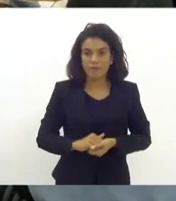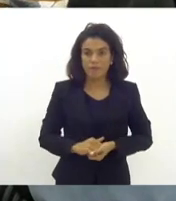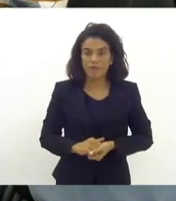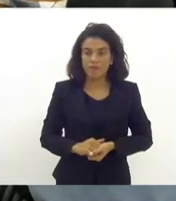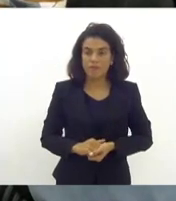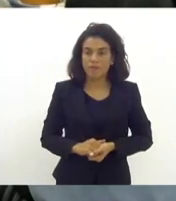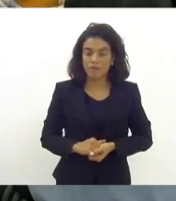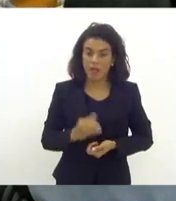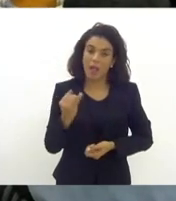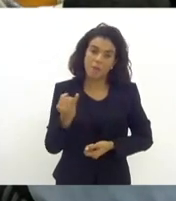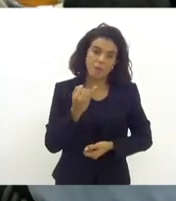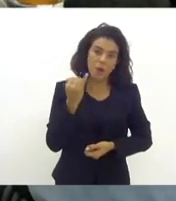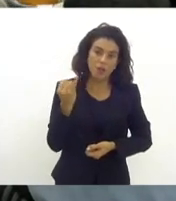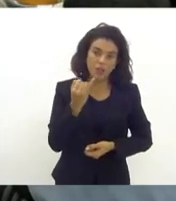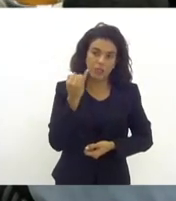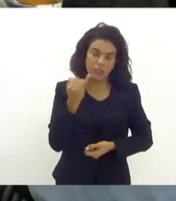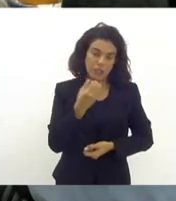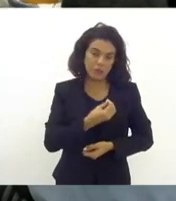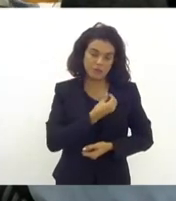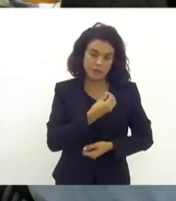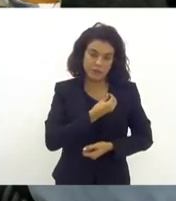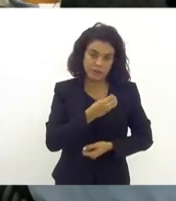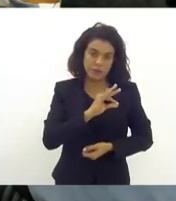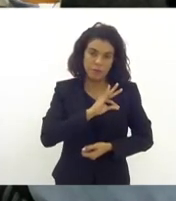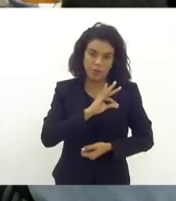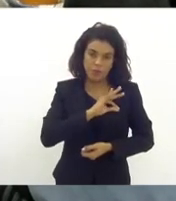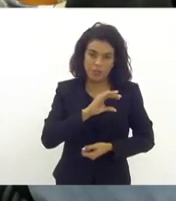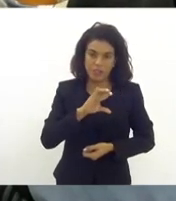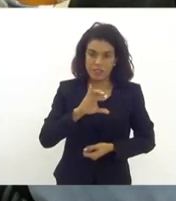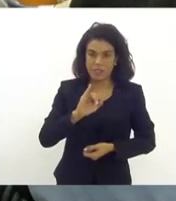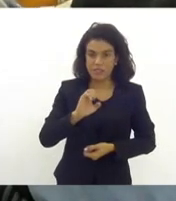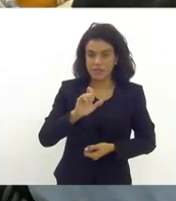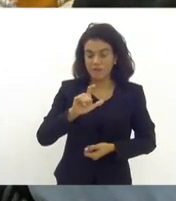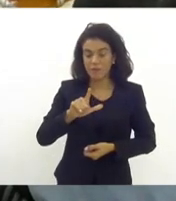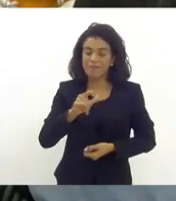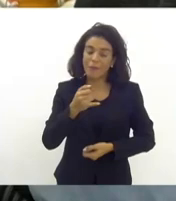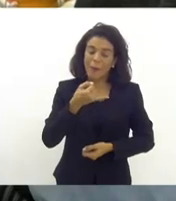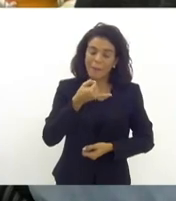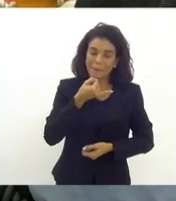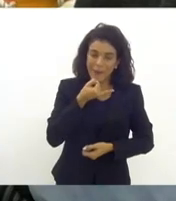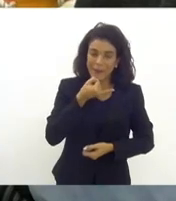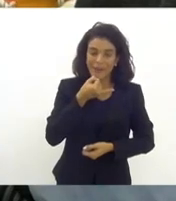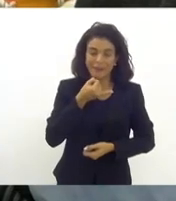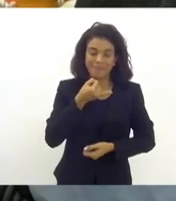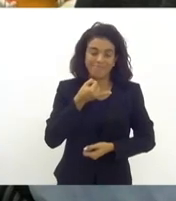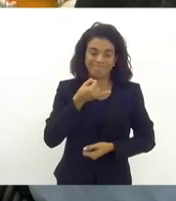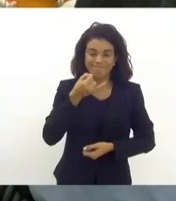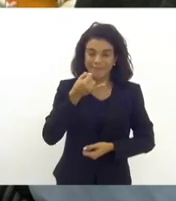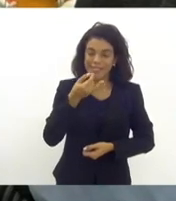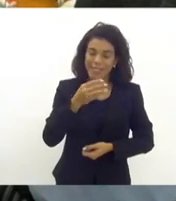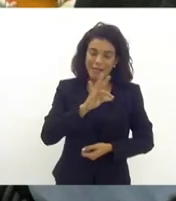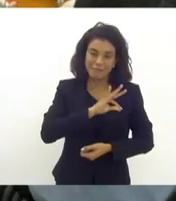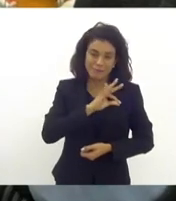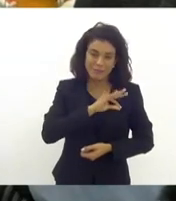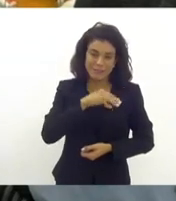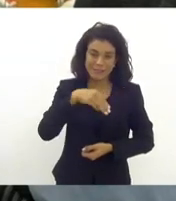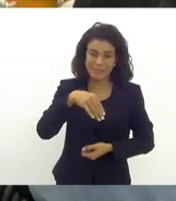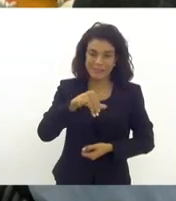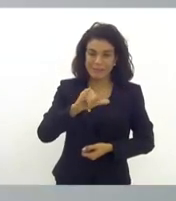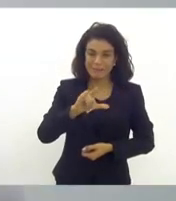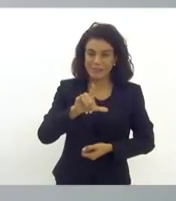é muito importante a presença da polícia civil uma pena que a polícia militar também não está aqui nem os bombeiros mas só contribuição Aliás